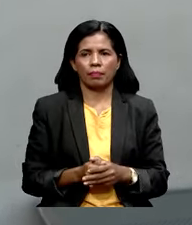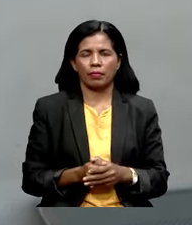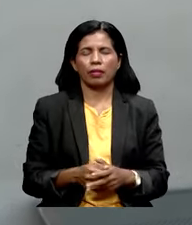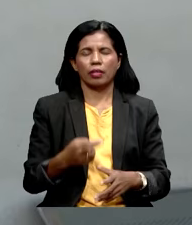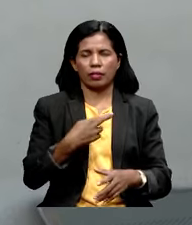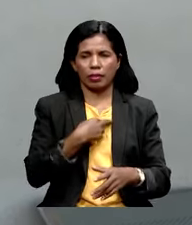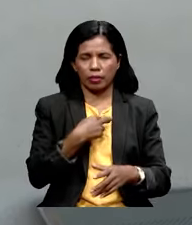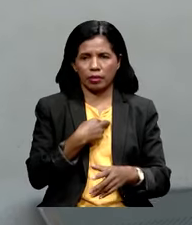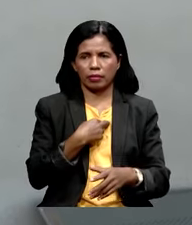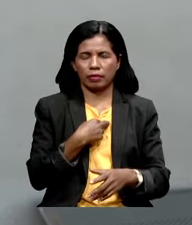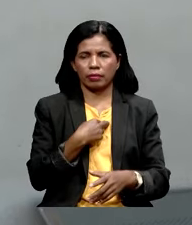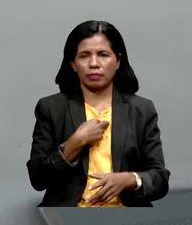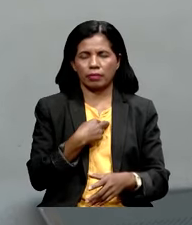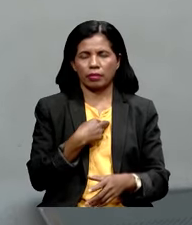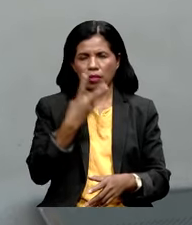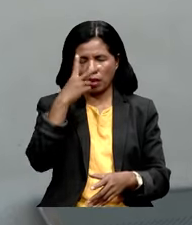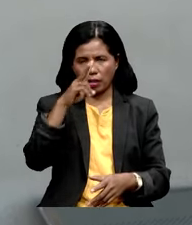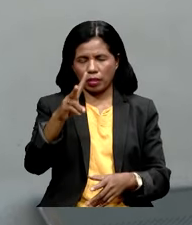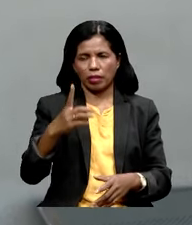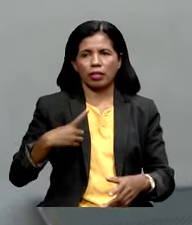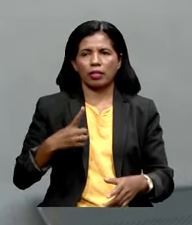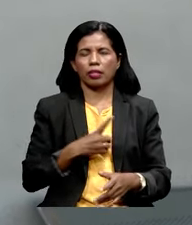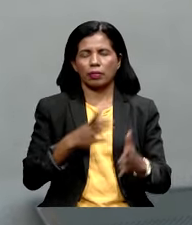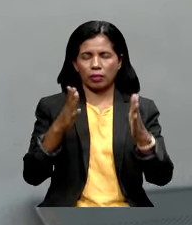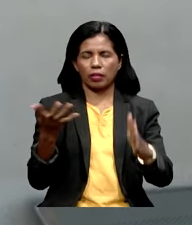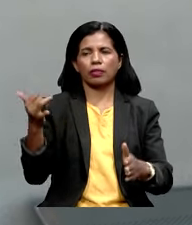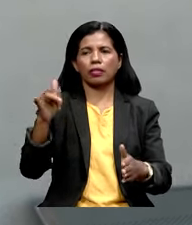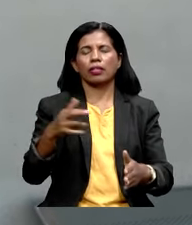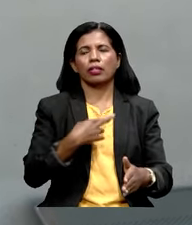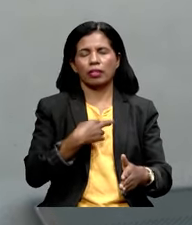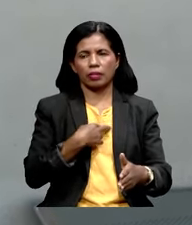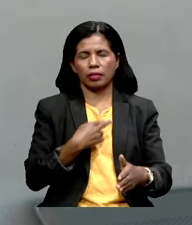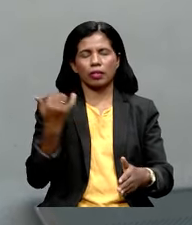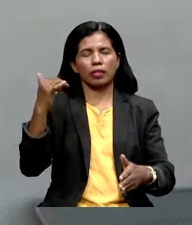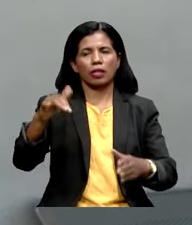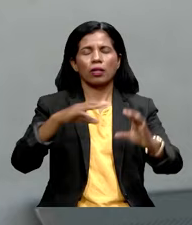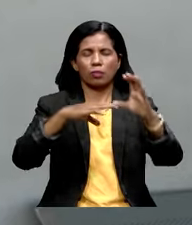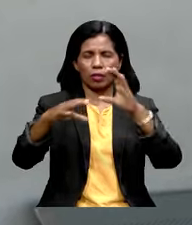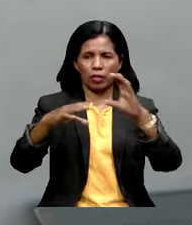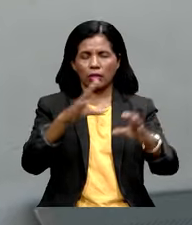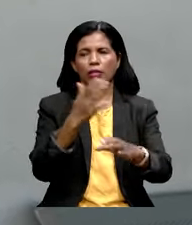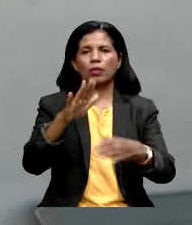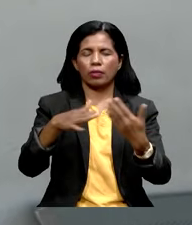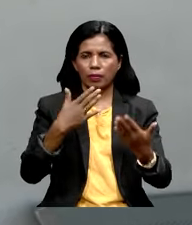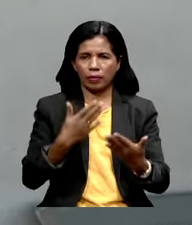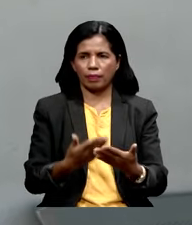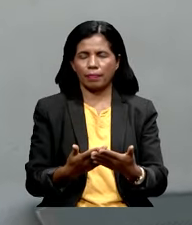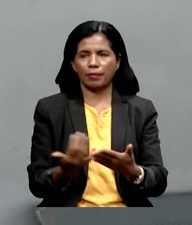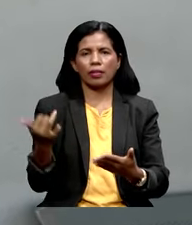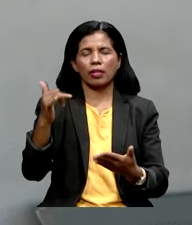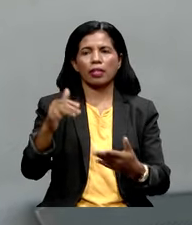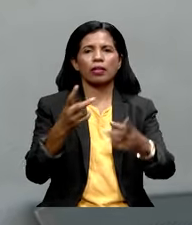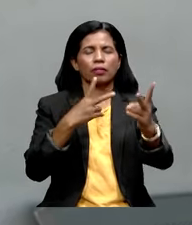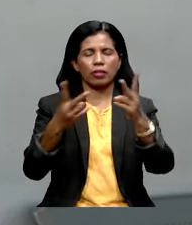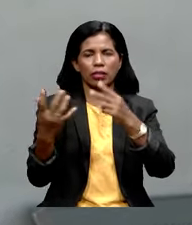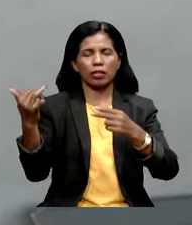racismo, relá, deputado, se era racismo, e recebia contactos eleitorais, se era que recebia visita, se